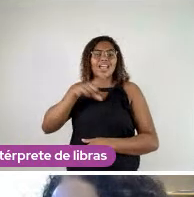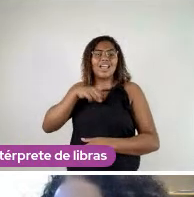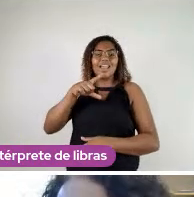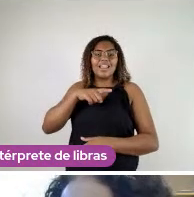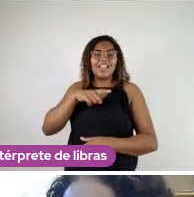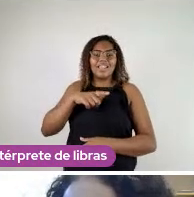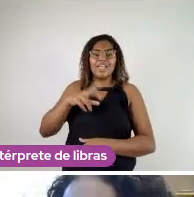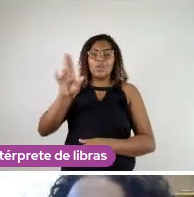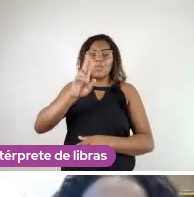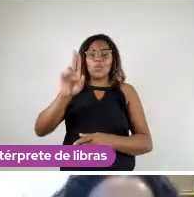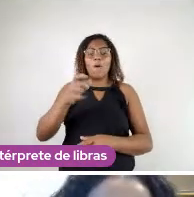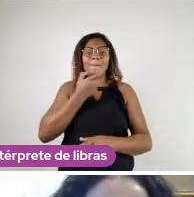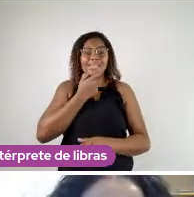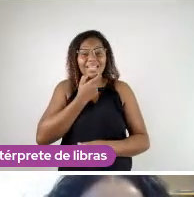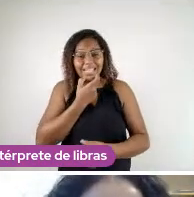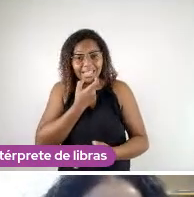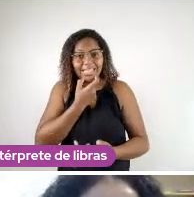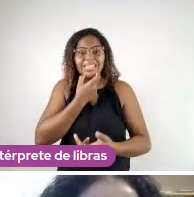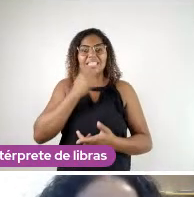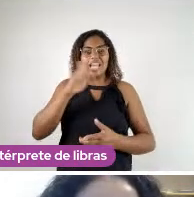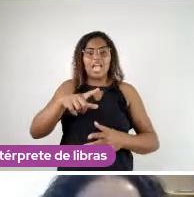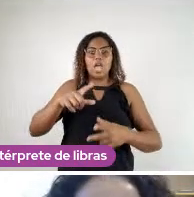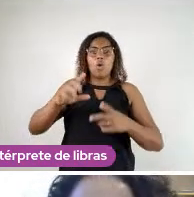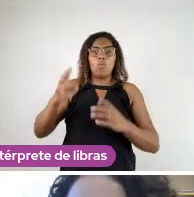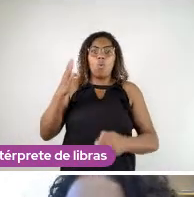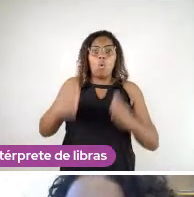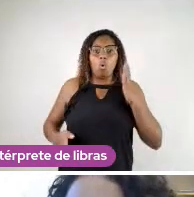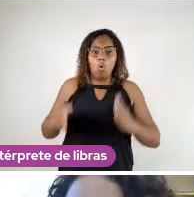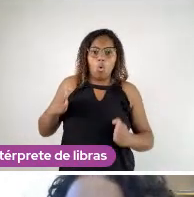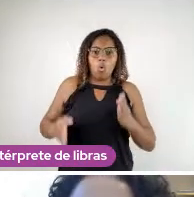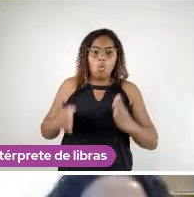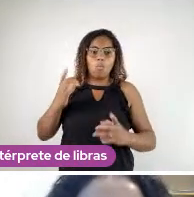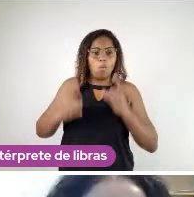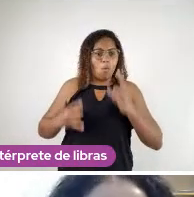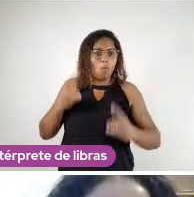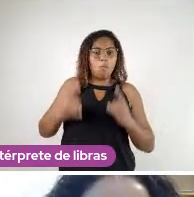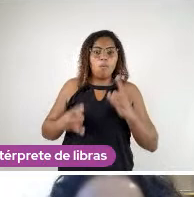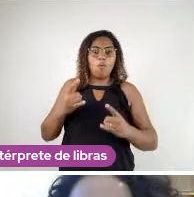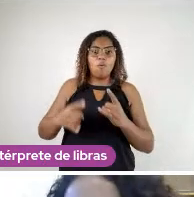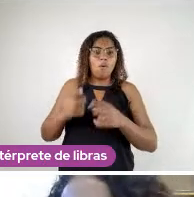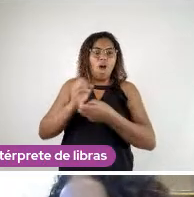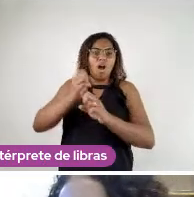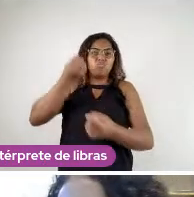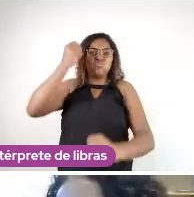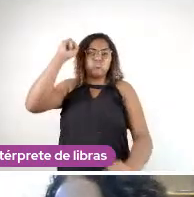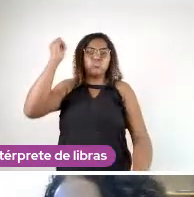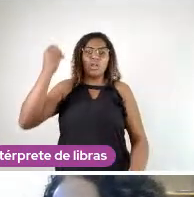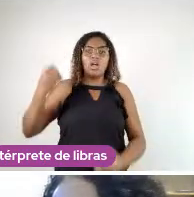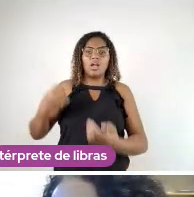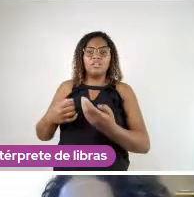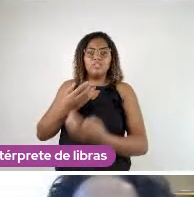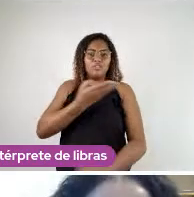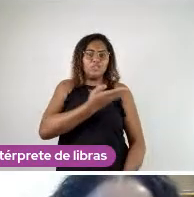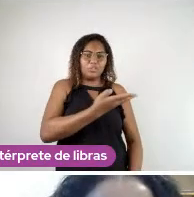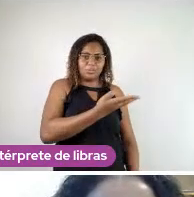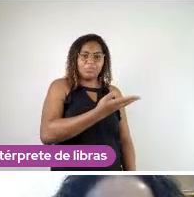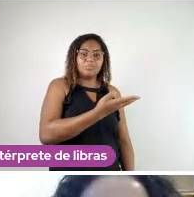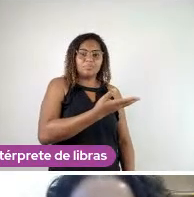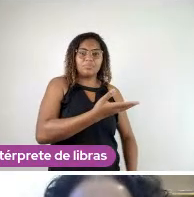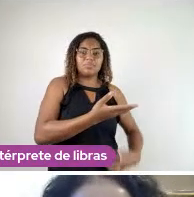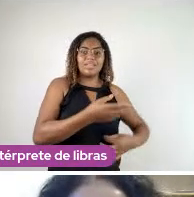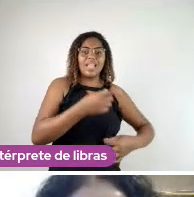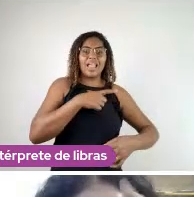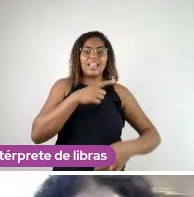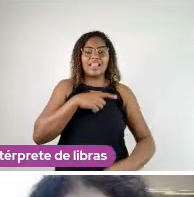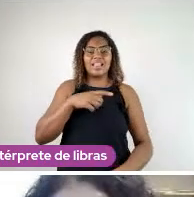Environmental Sample Processor, que é um robô gigante que eles lançam na água e capta tudo, né? Capta, tem uma flow cam